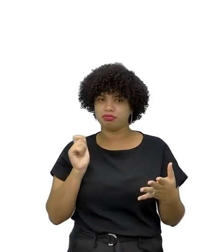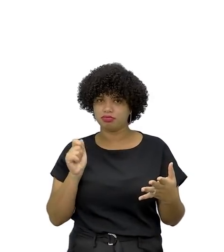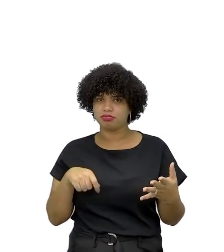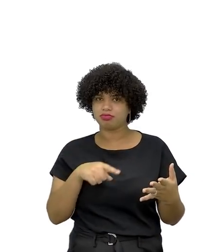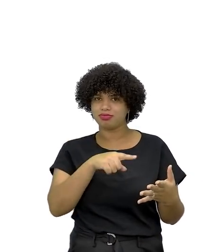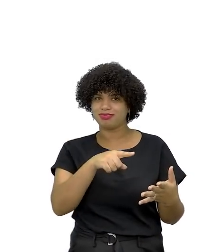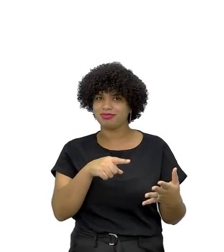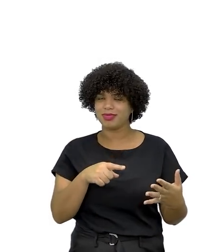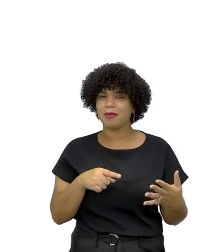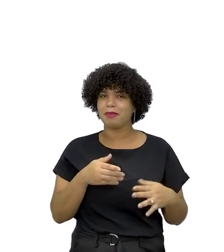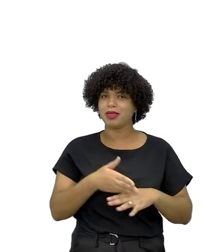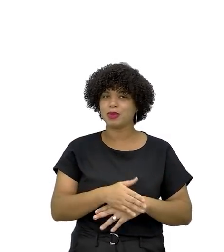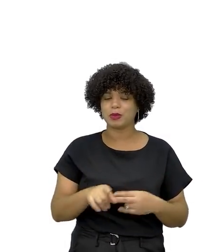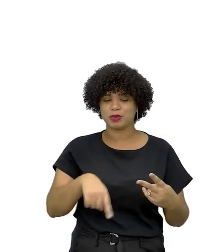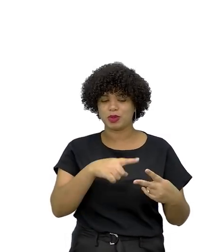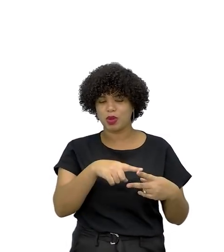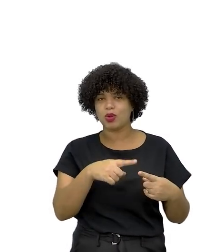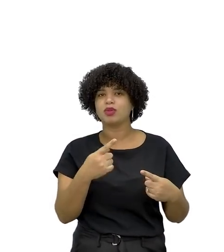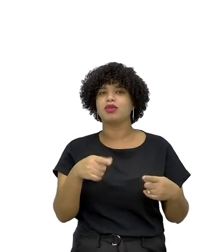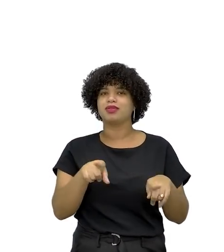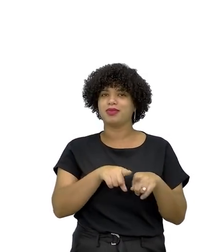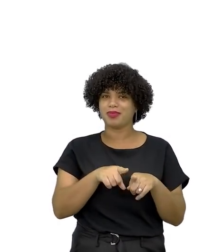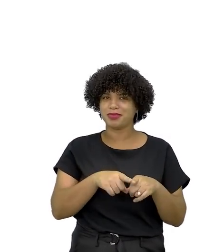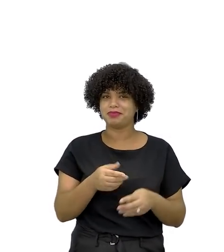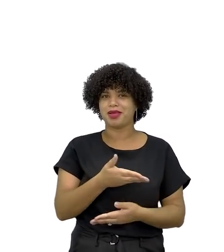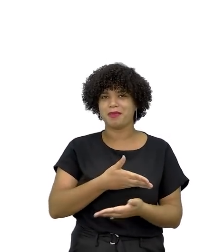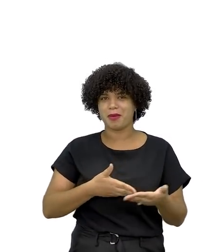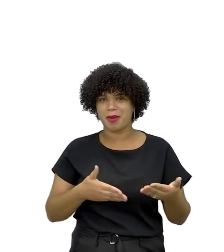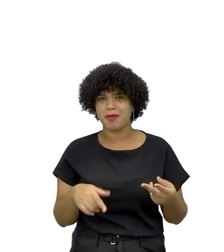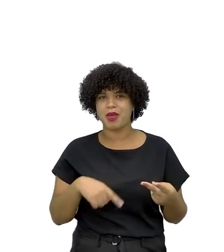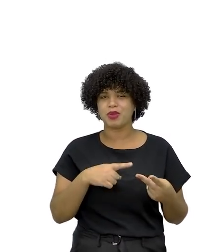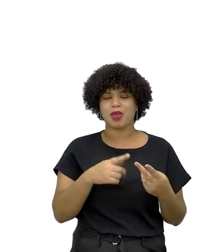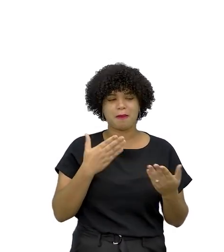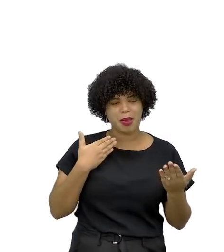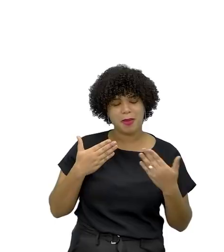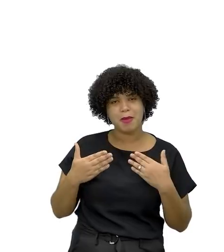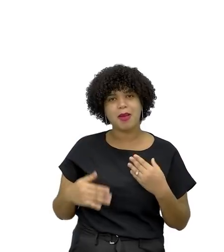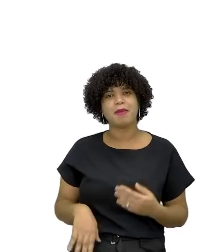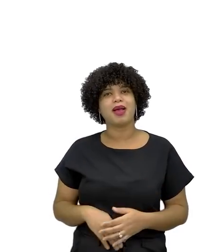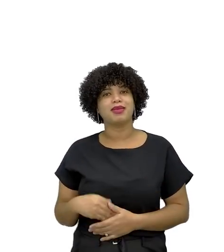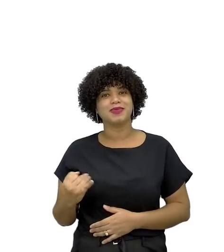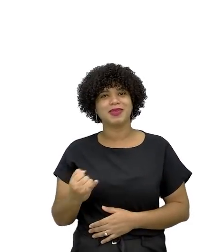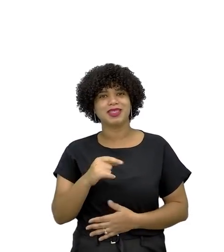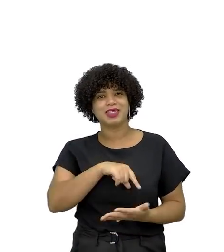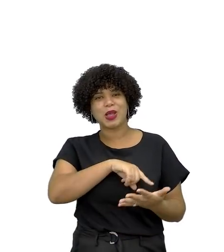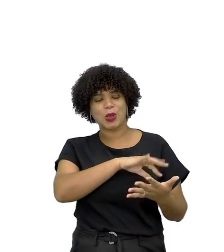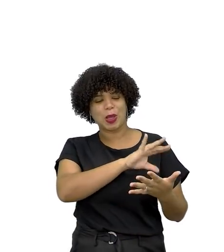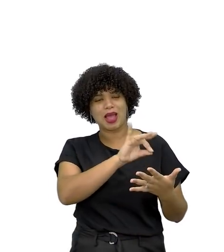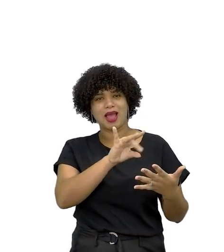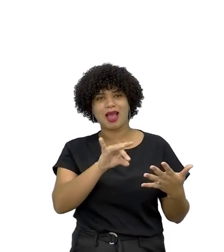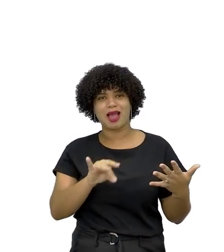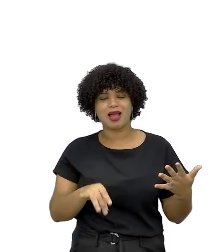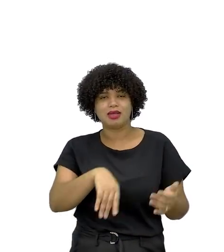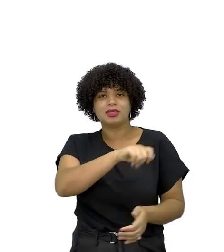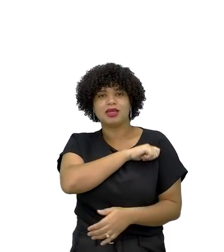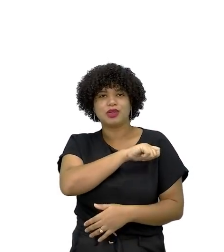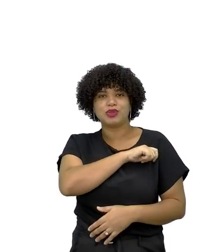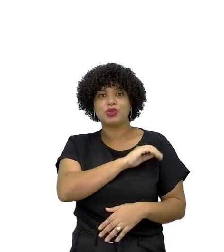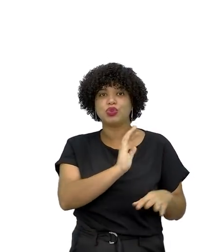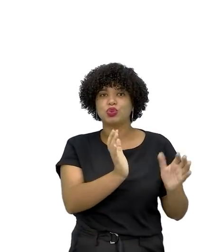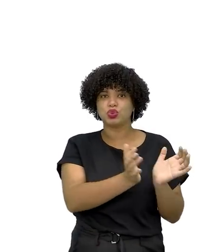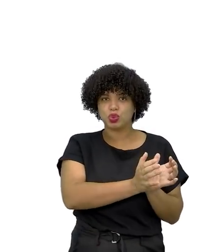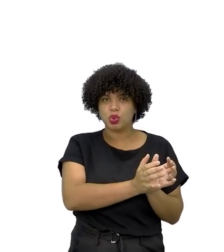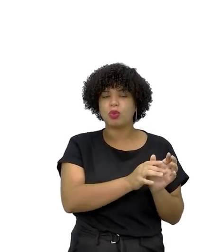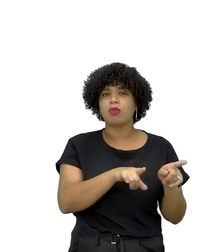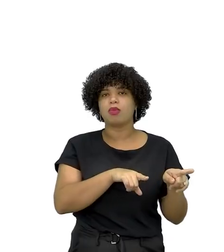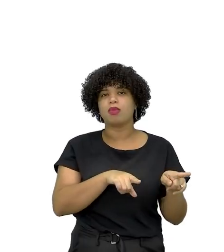a gente ter um aluno que é o facilitador da conversa, né? Sempre importante, né? É sempre importante que os